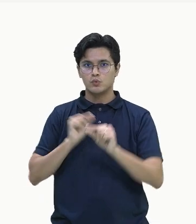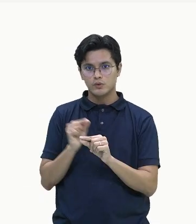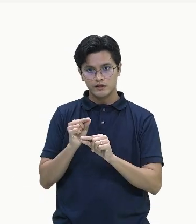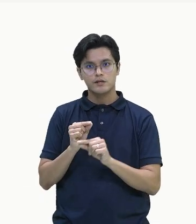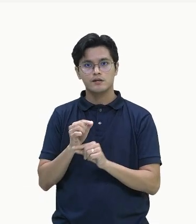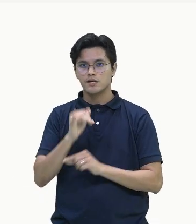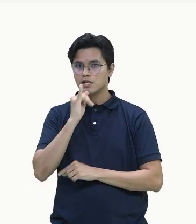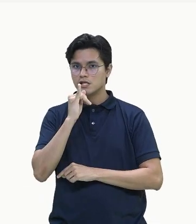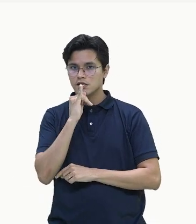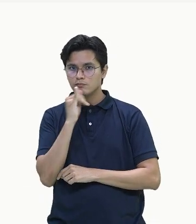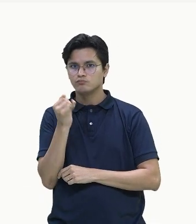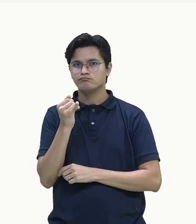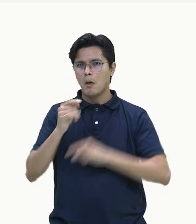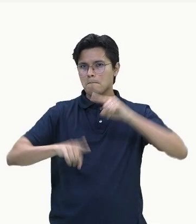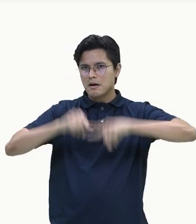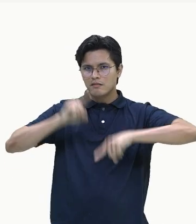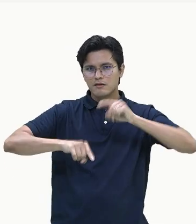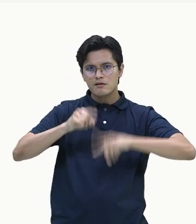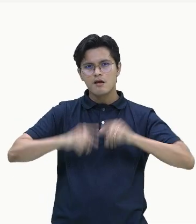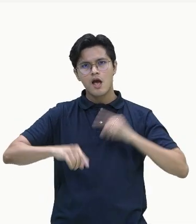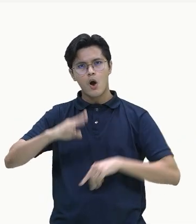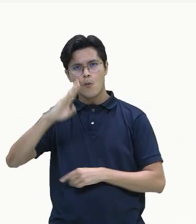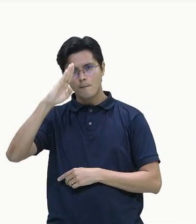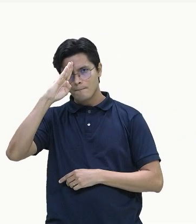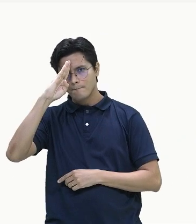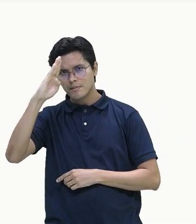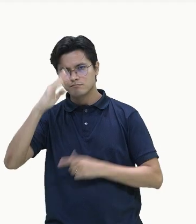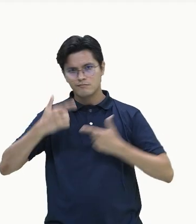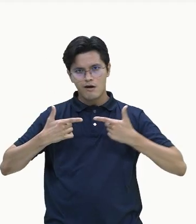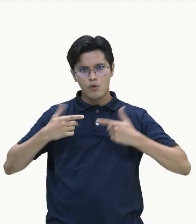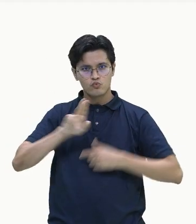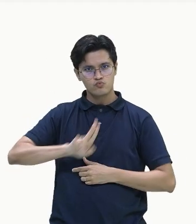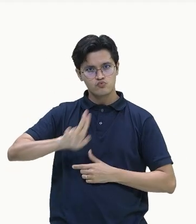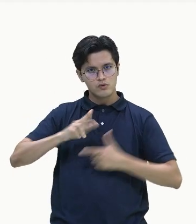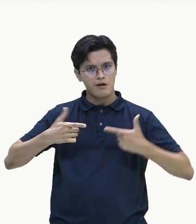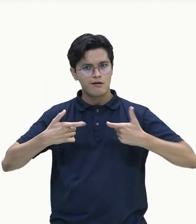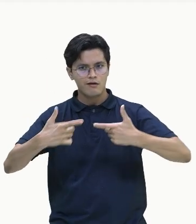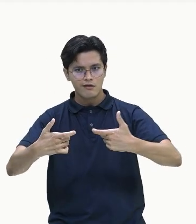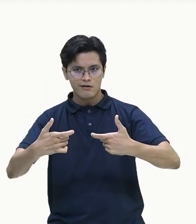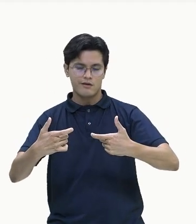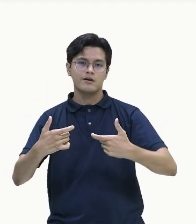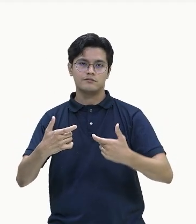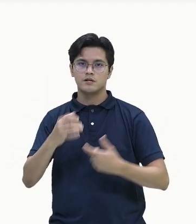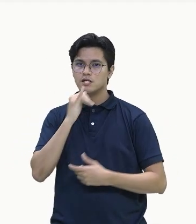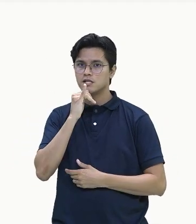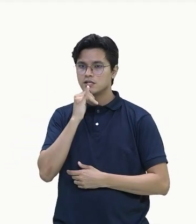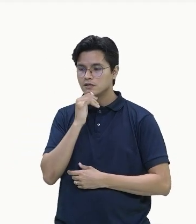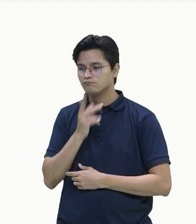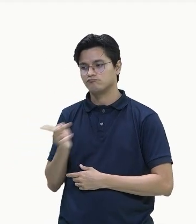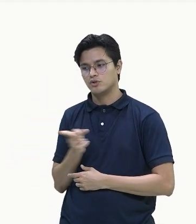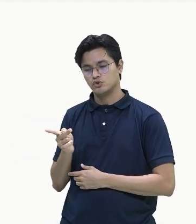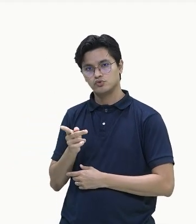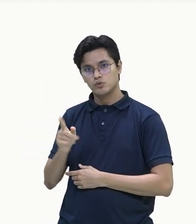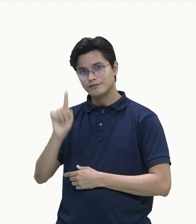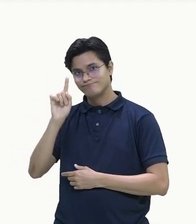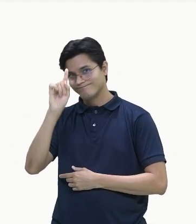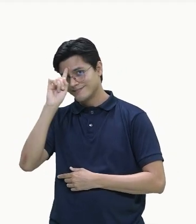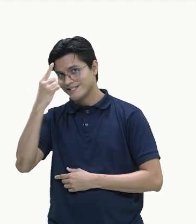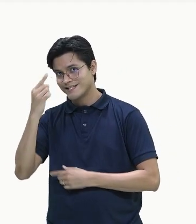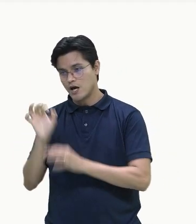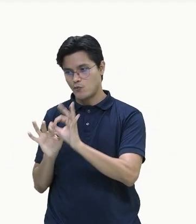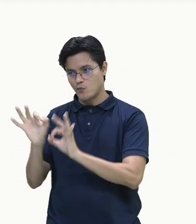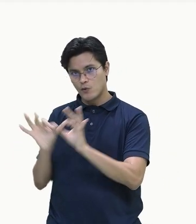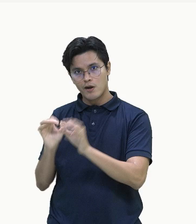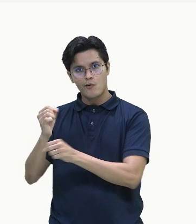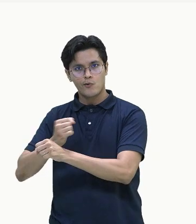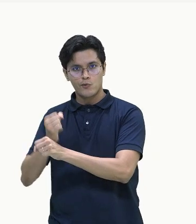bomba nuclear com uma força de 2x. E assim eles construíram superbombas, né? A doutrina da destruição mútua evitava